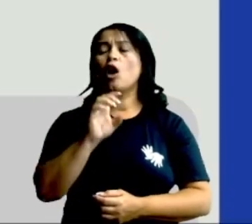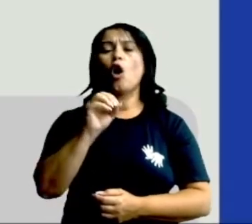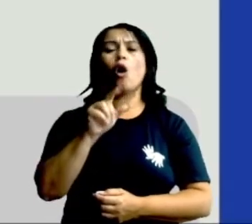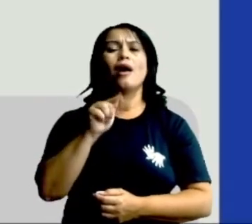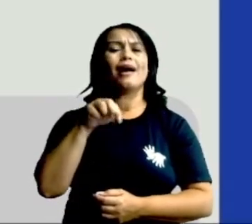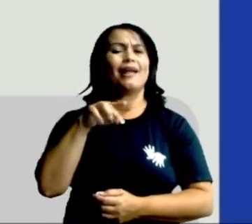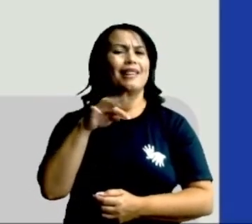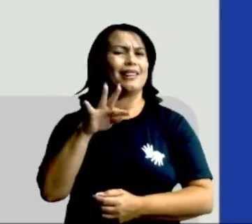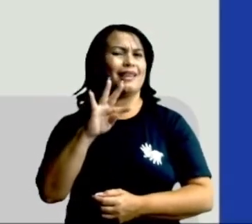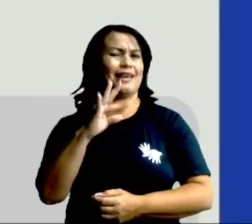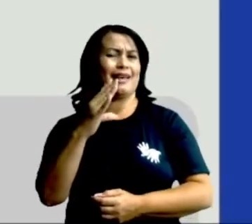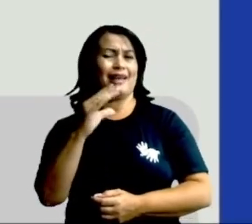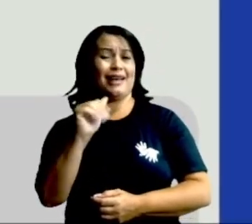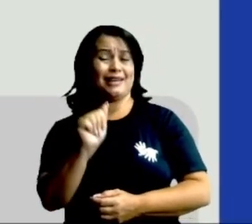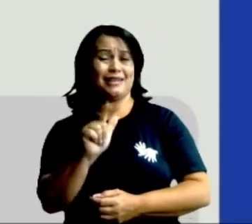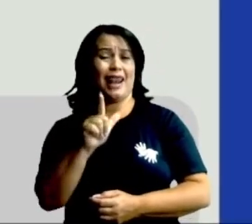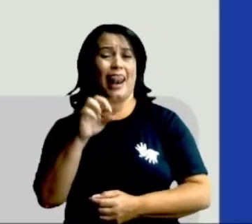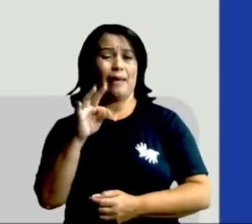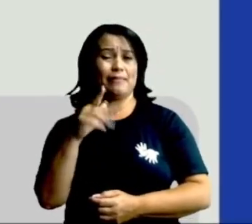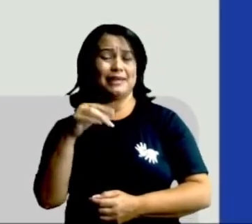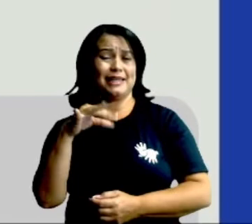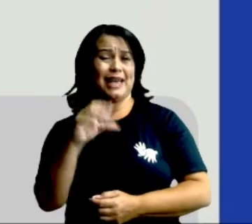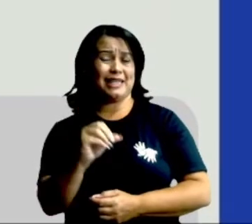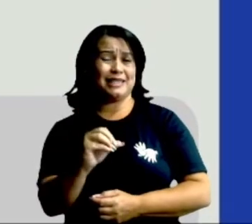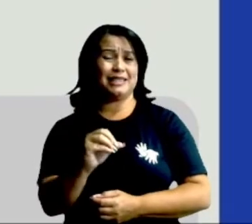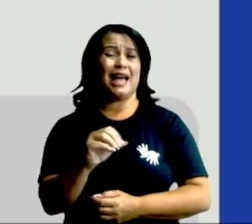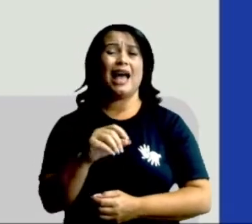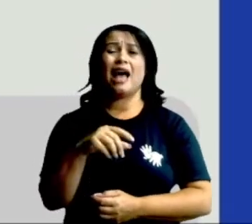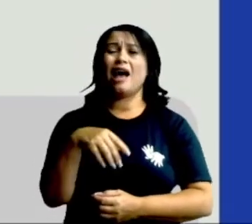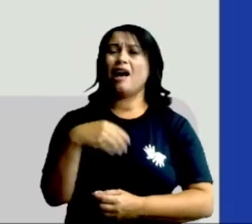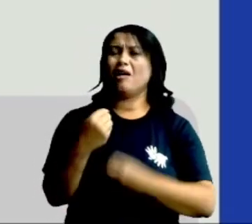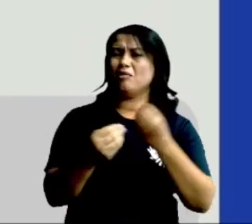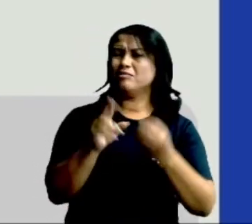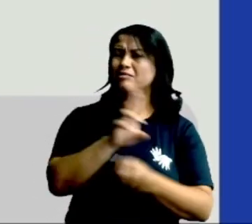organolépticas. Aí você me diz, eita professor, que nome difícil, propriedades